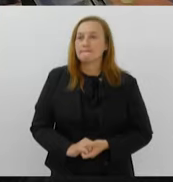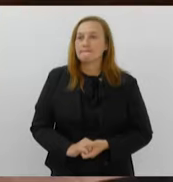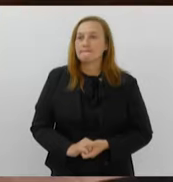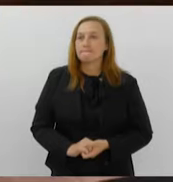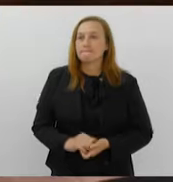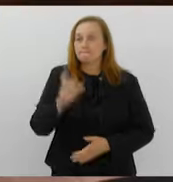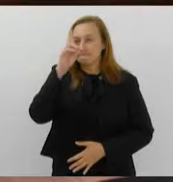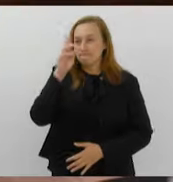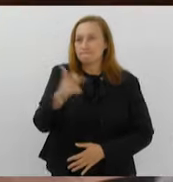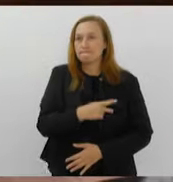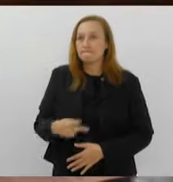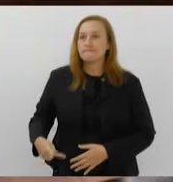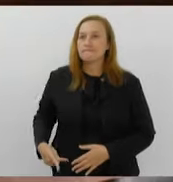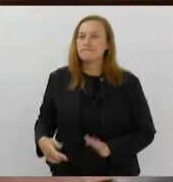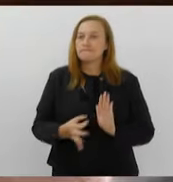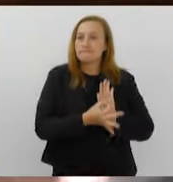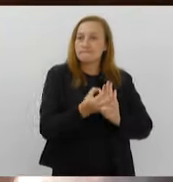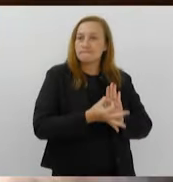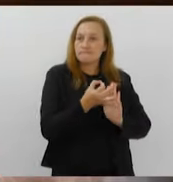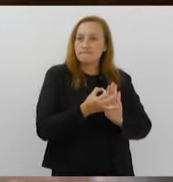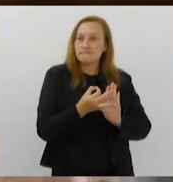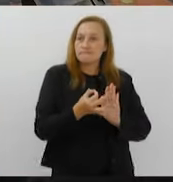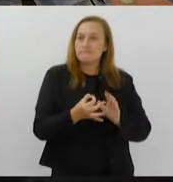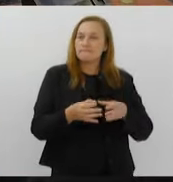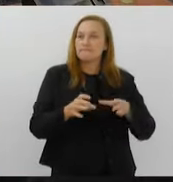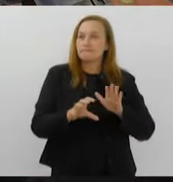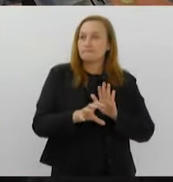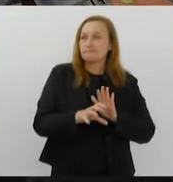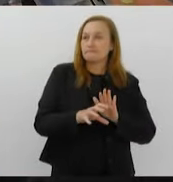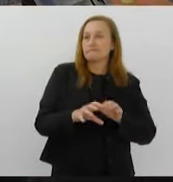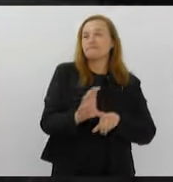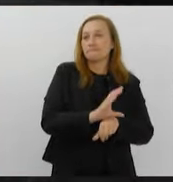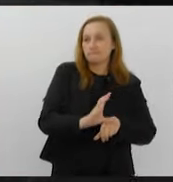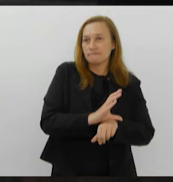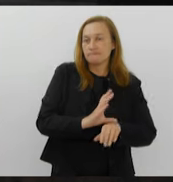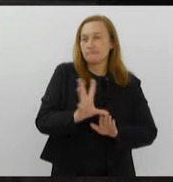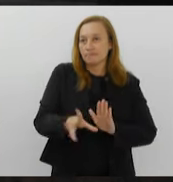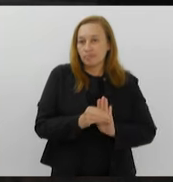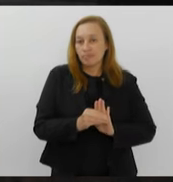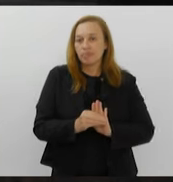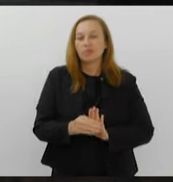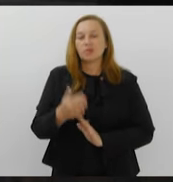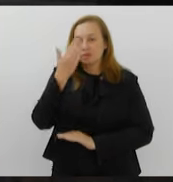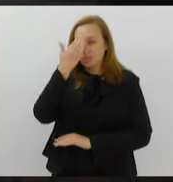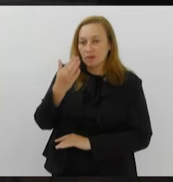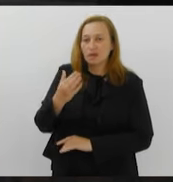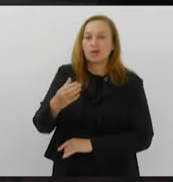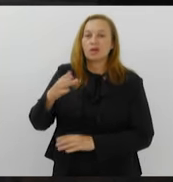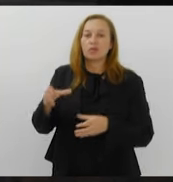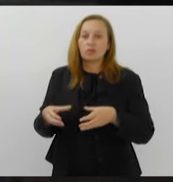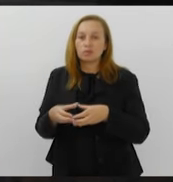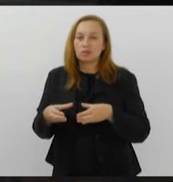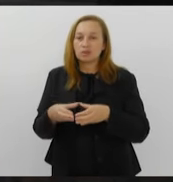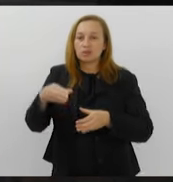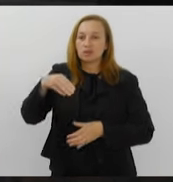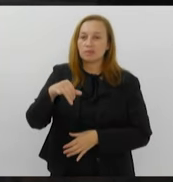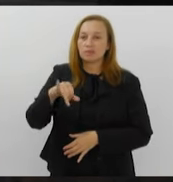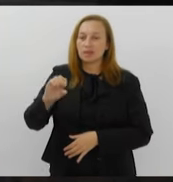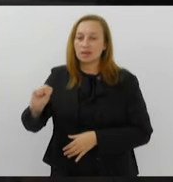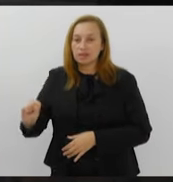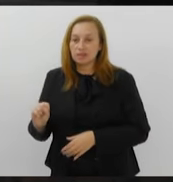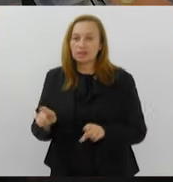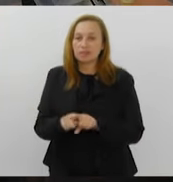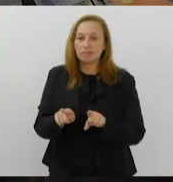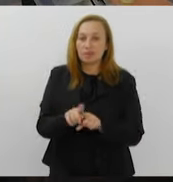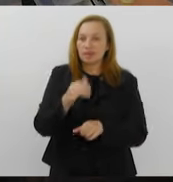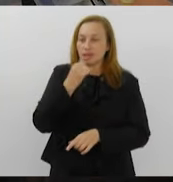Senhor presidente, o parecer é pela constitucionalidade com emendas. Muito obrigado. Pela Comissão de Minas e Energia, deputado Tiago